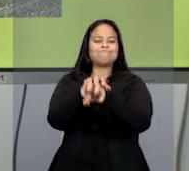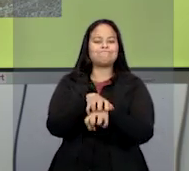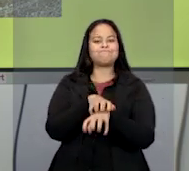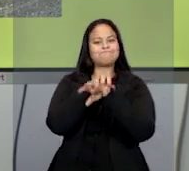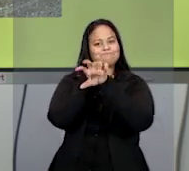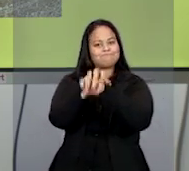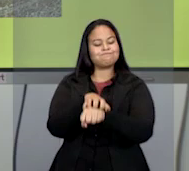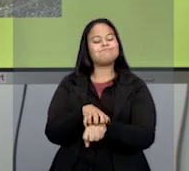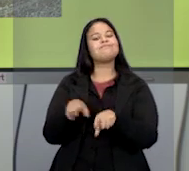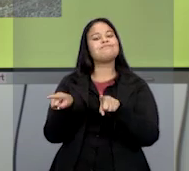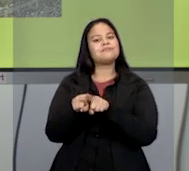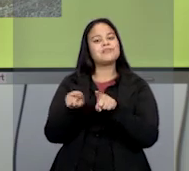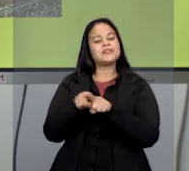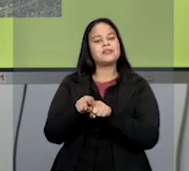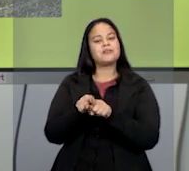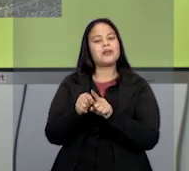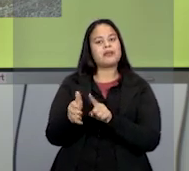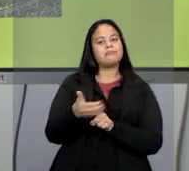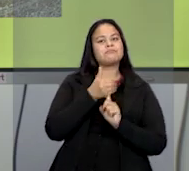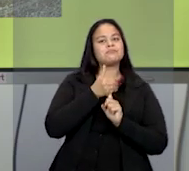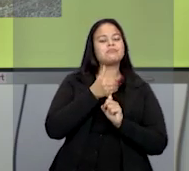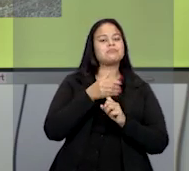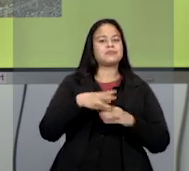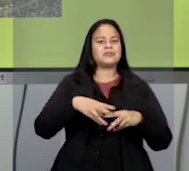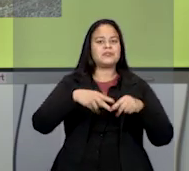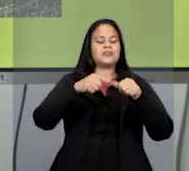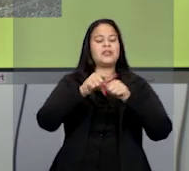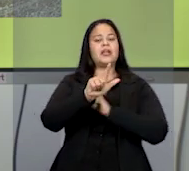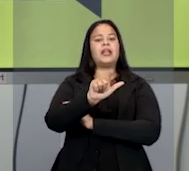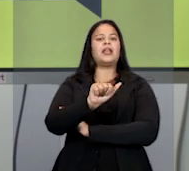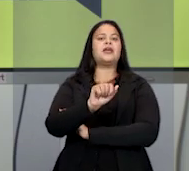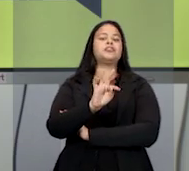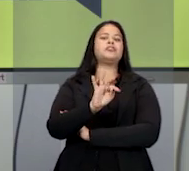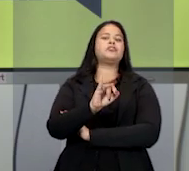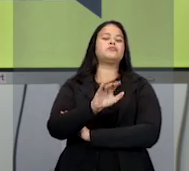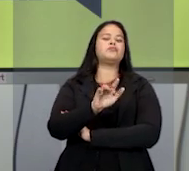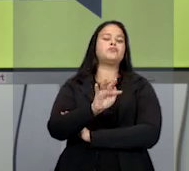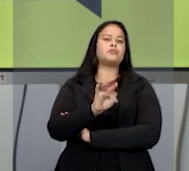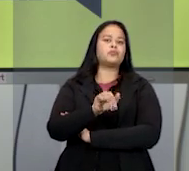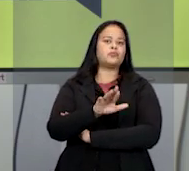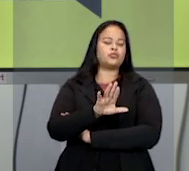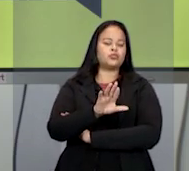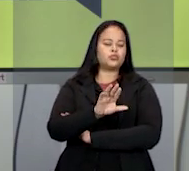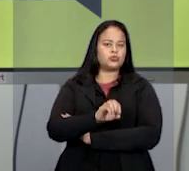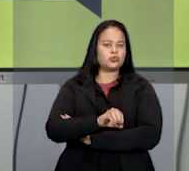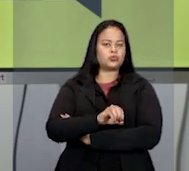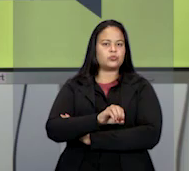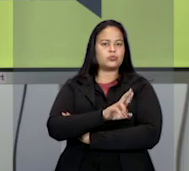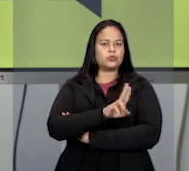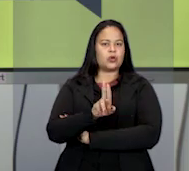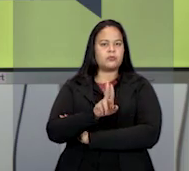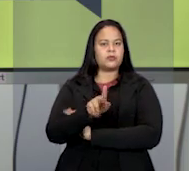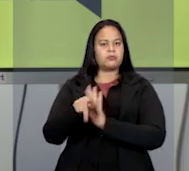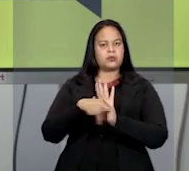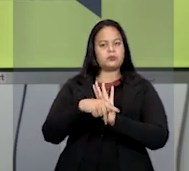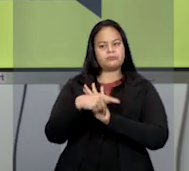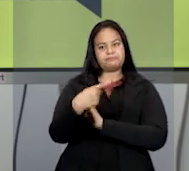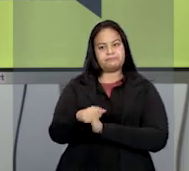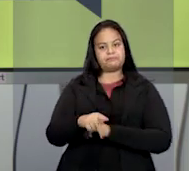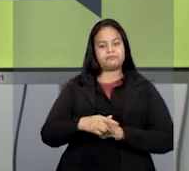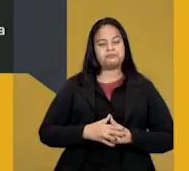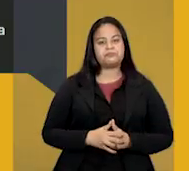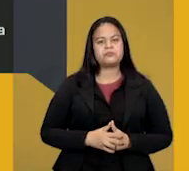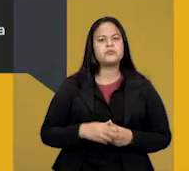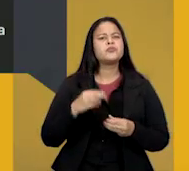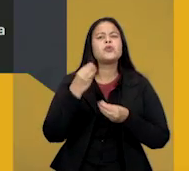das grandes propriedades de terra, né, os latifúndios, né? Vamos entender um pouco como é que funciona isso, né?